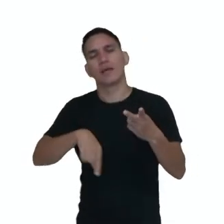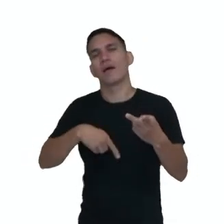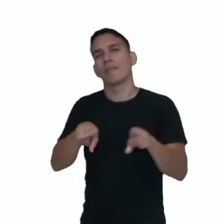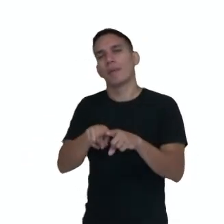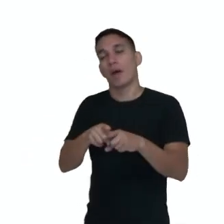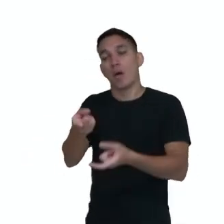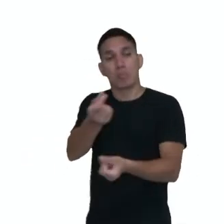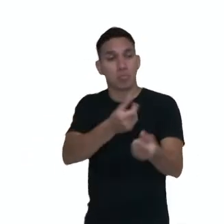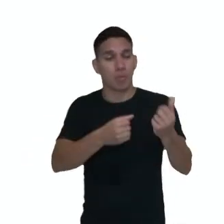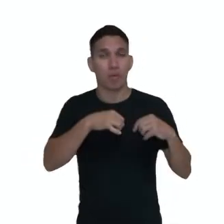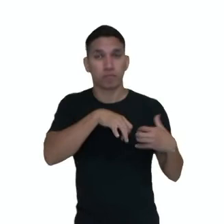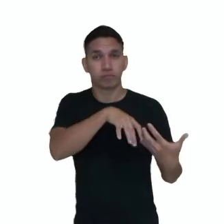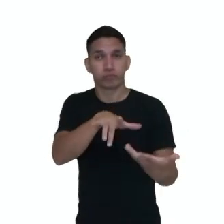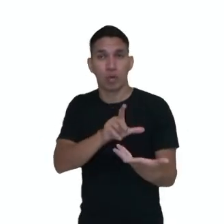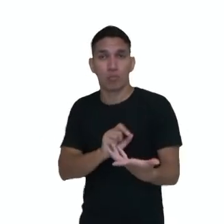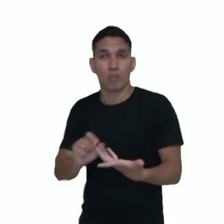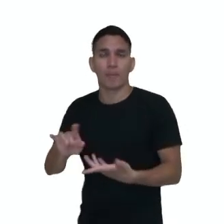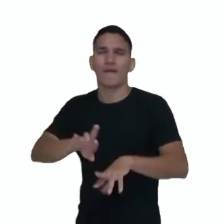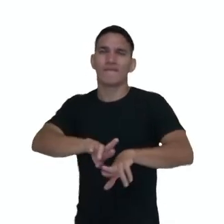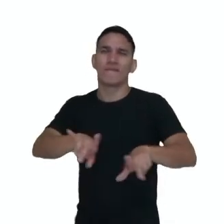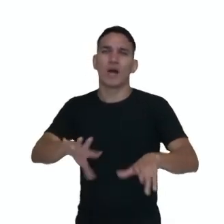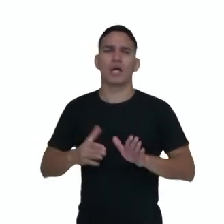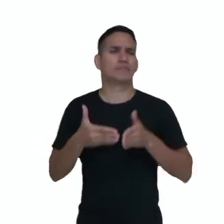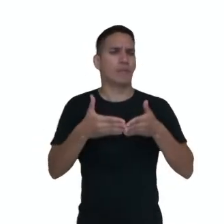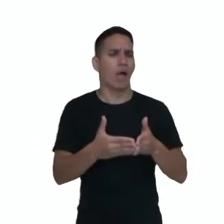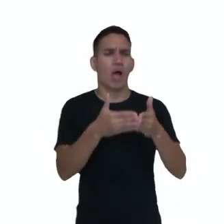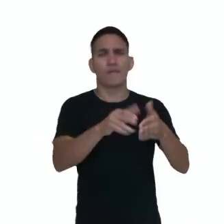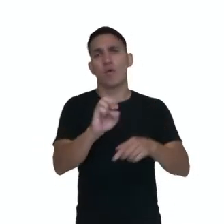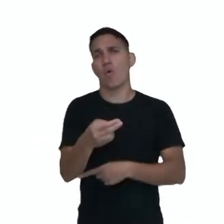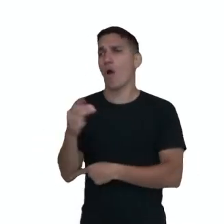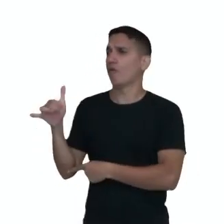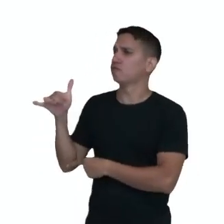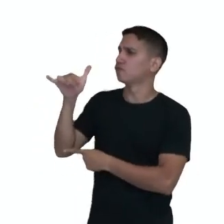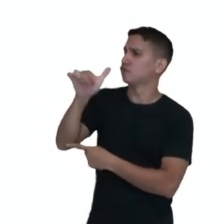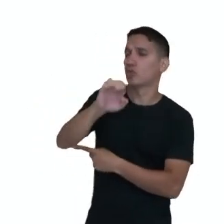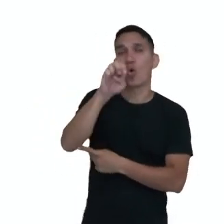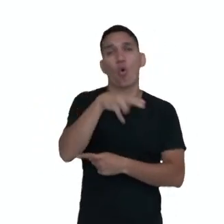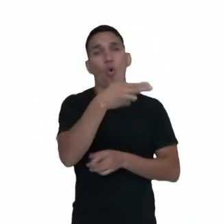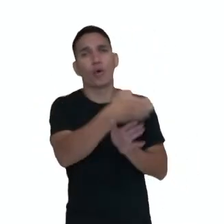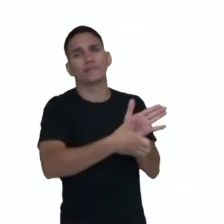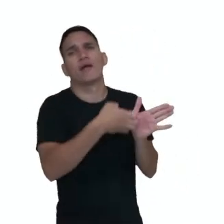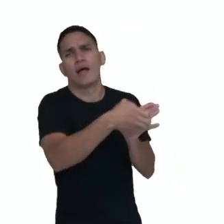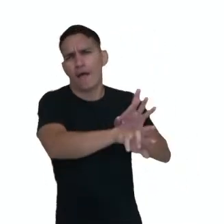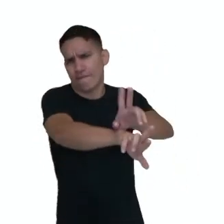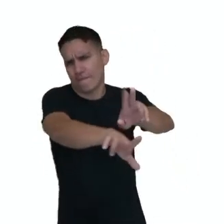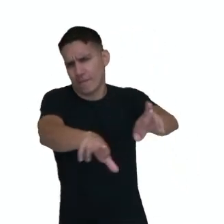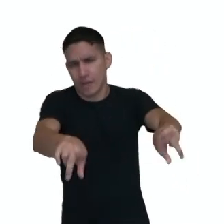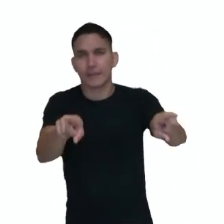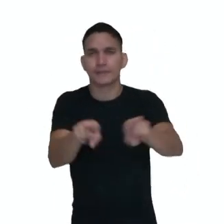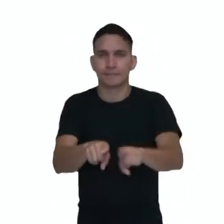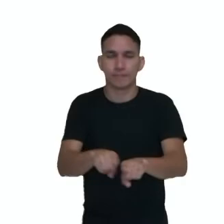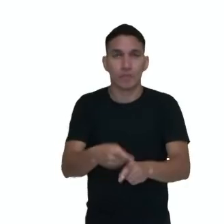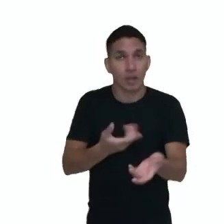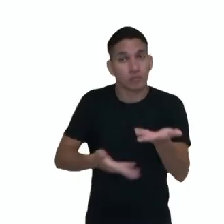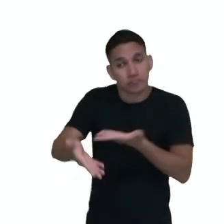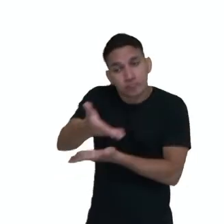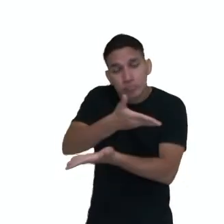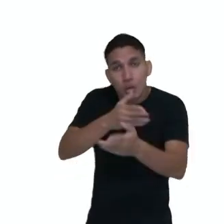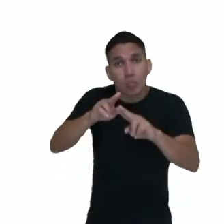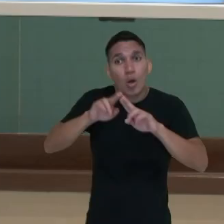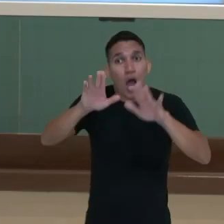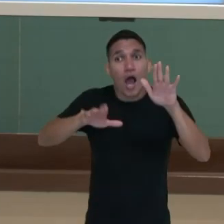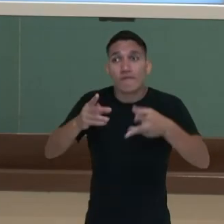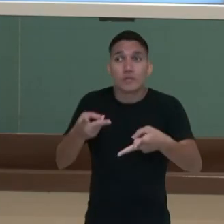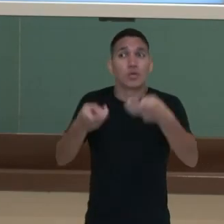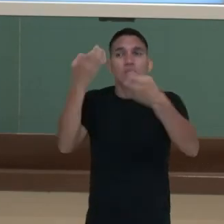que existe aí por meio de navio, avião, trens e assim por diante, que podem inclusive nem ser visíveis,